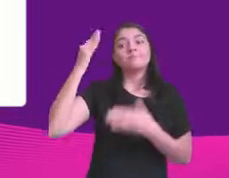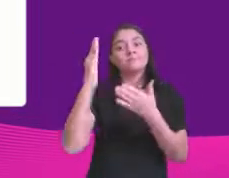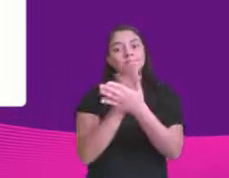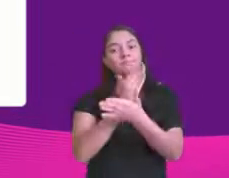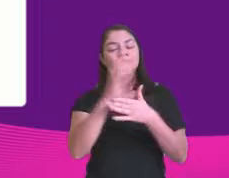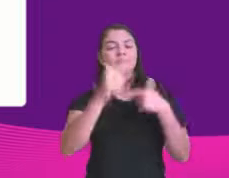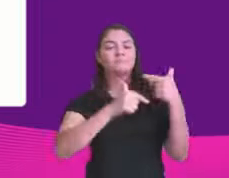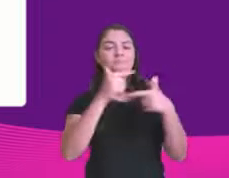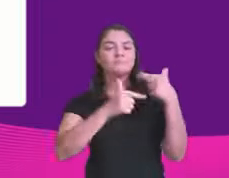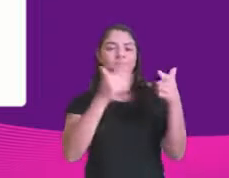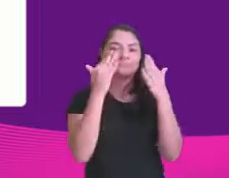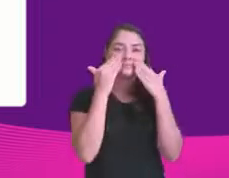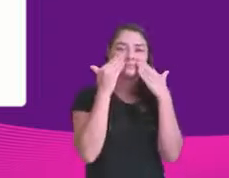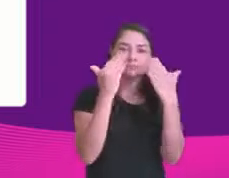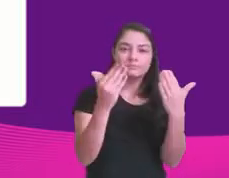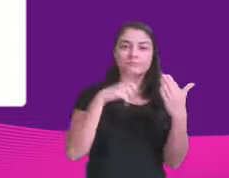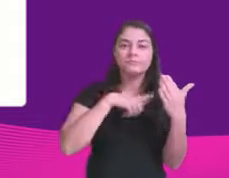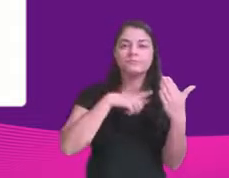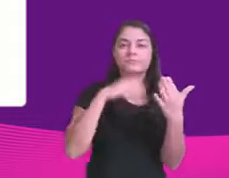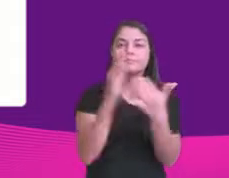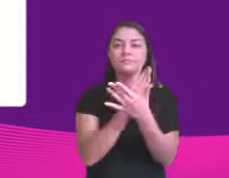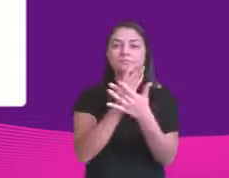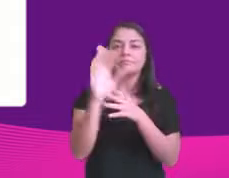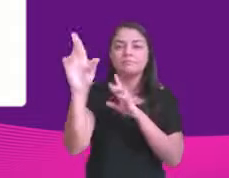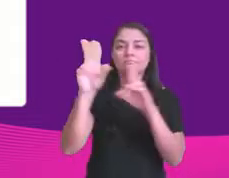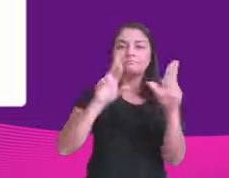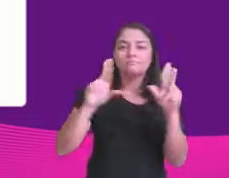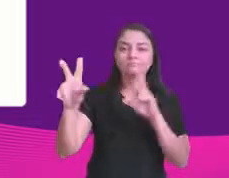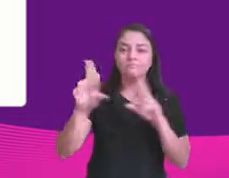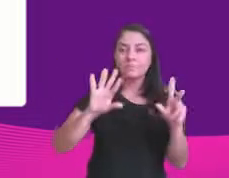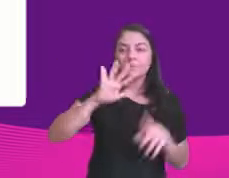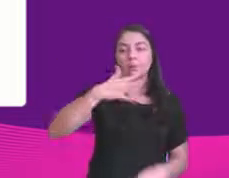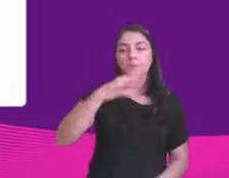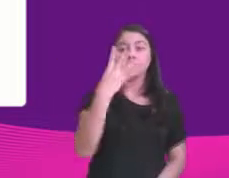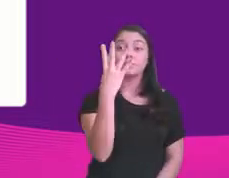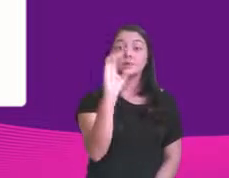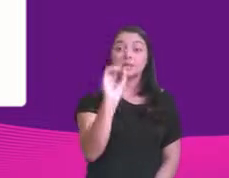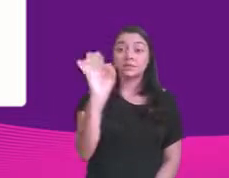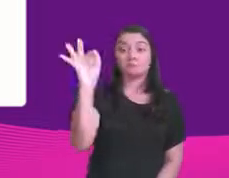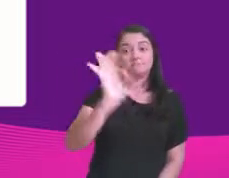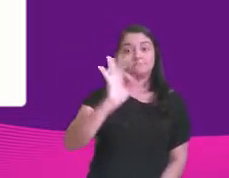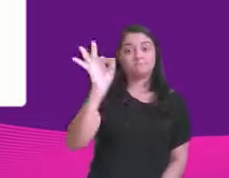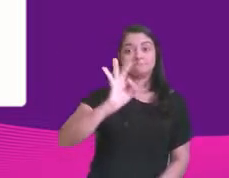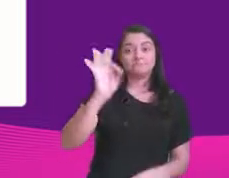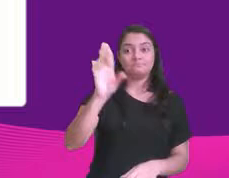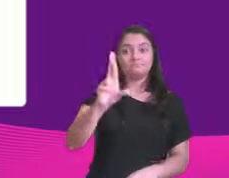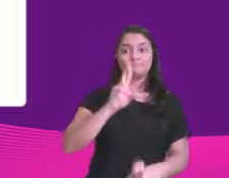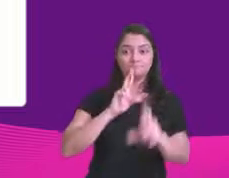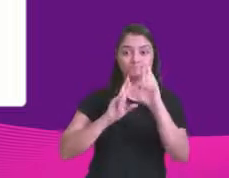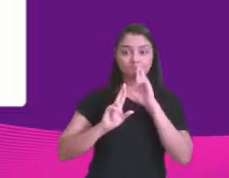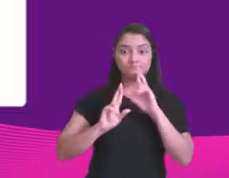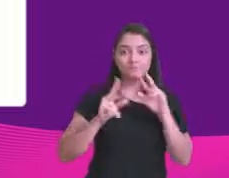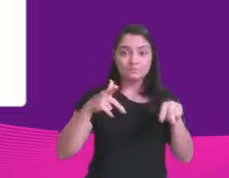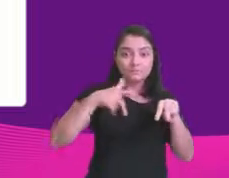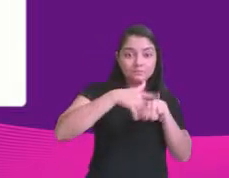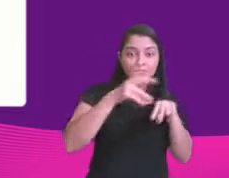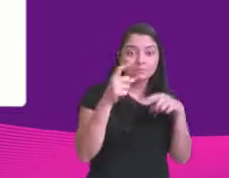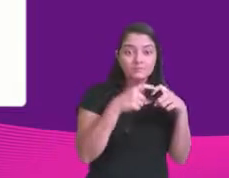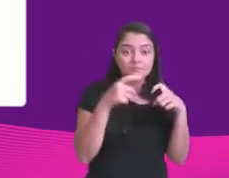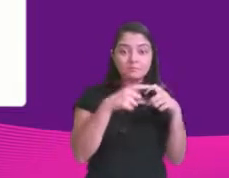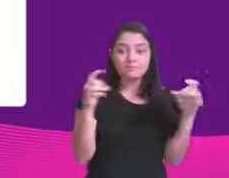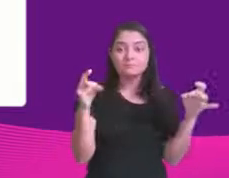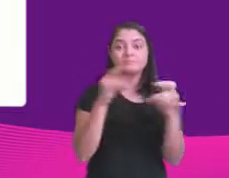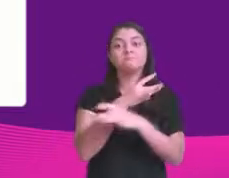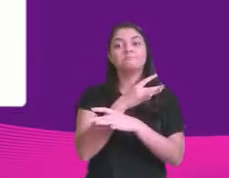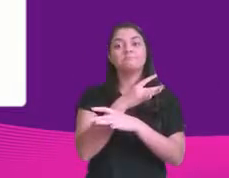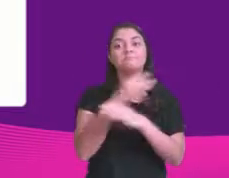discordância de até 40% entre o que tem resultado final da cirurgia e o primeiro exame de imagem antes do tratamento adjuvante.